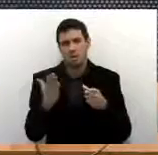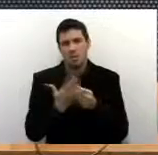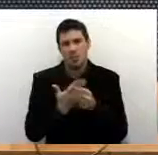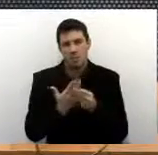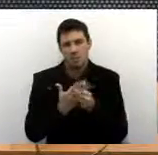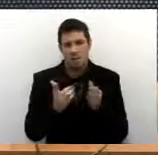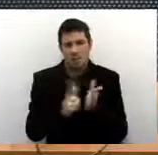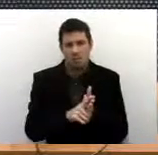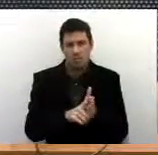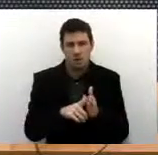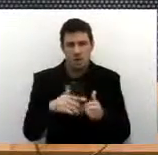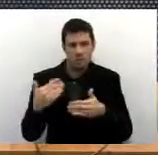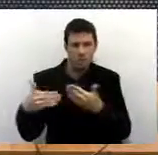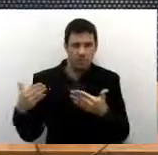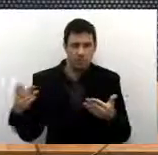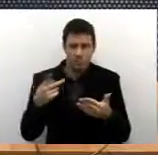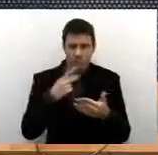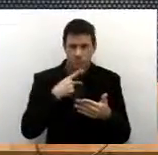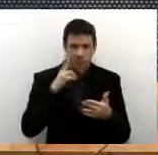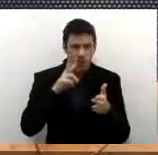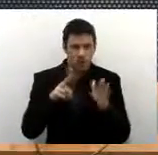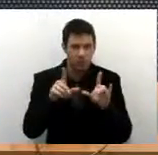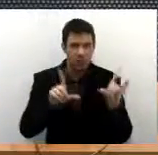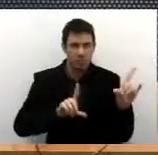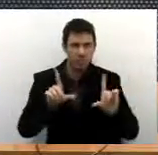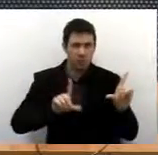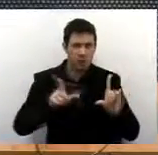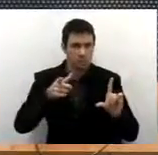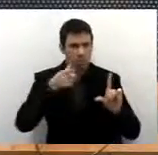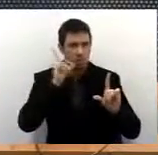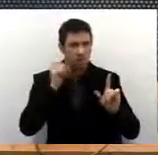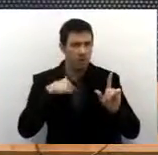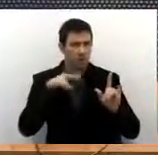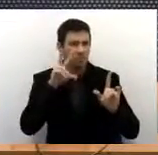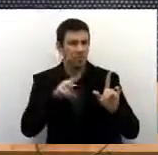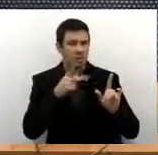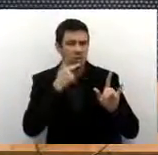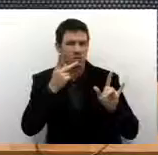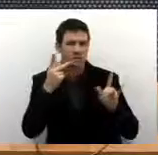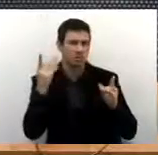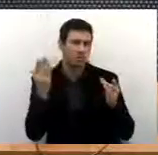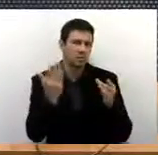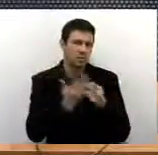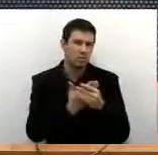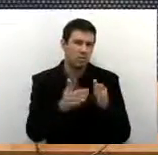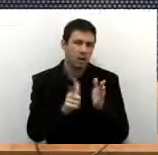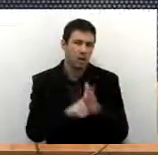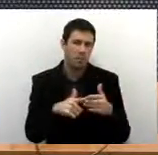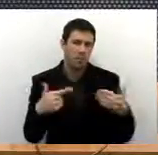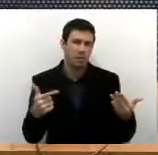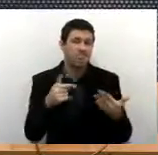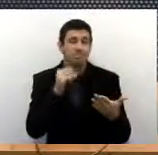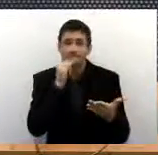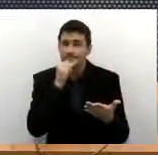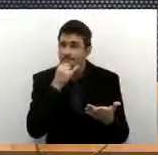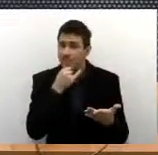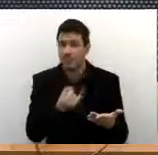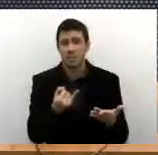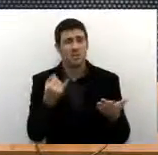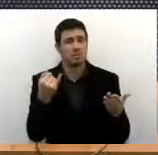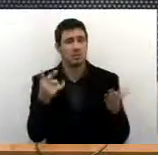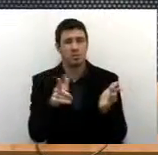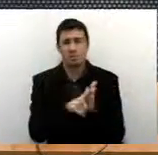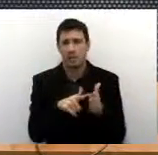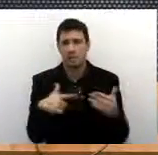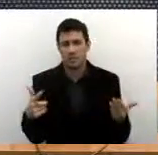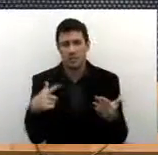estava vendo um programa lá, falou sobre o Ministério da Desburocratização, mas, infelizmente, é muito papel. E não estamos mais na